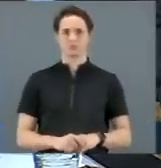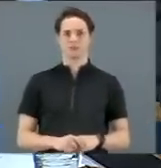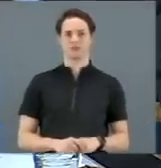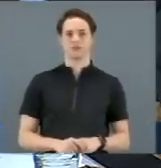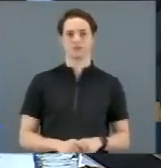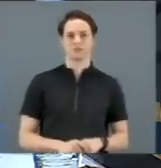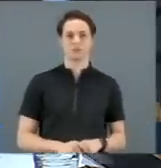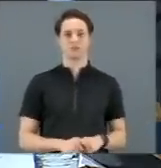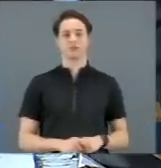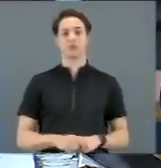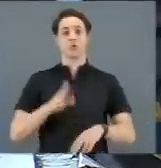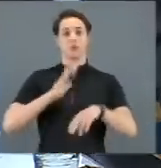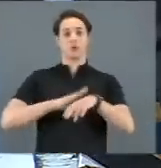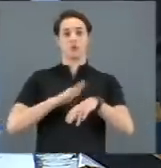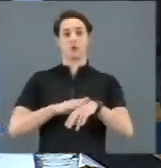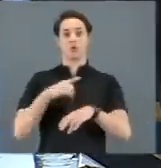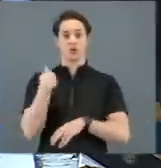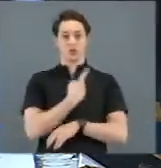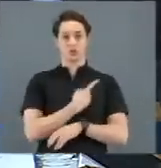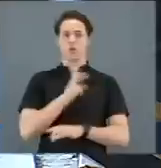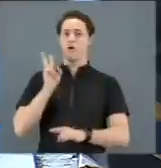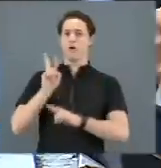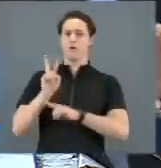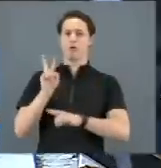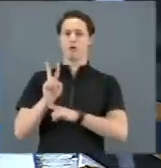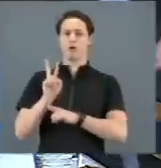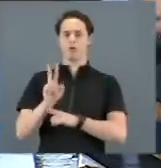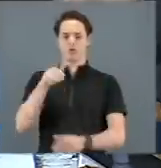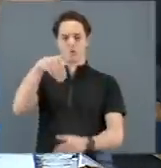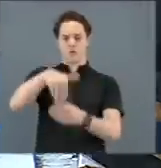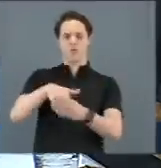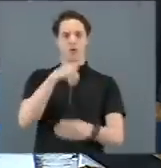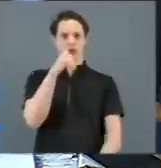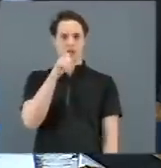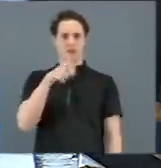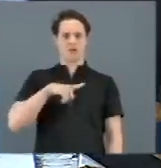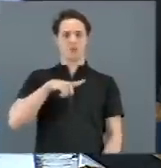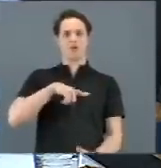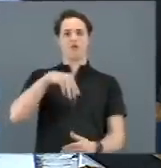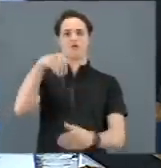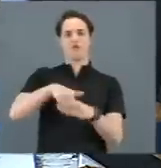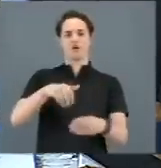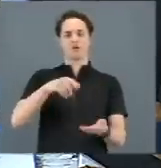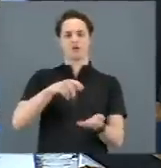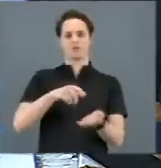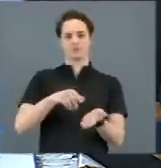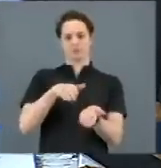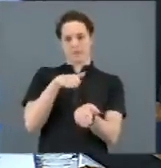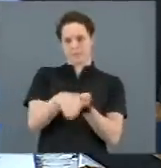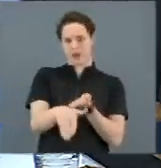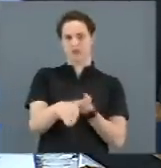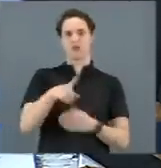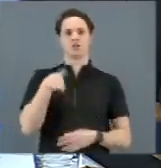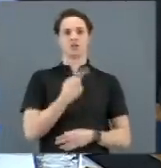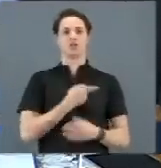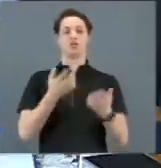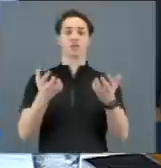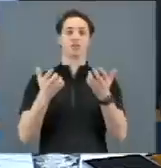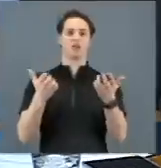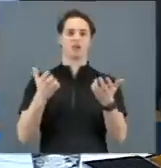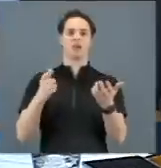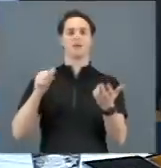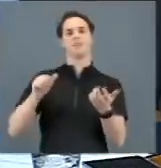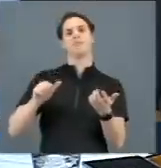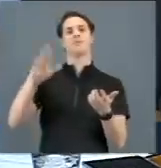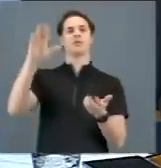Quando a gente foi defender a urna eletrônica com o voto impresso, nós só queríamos mais